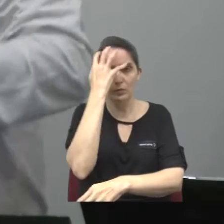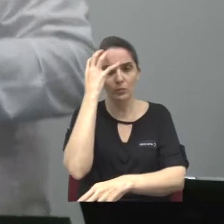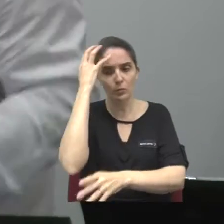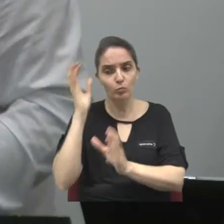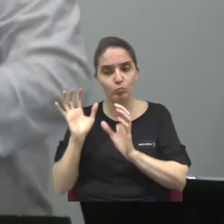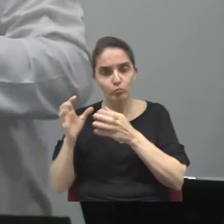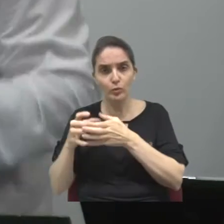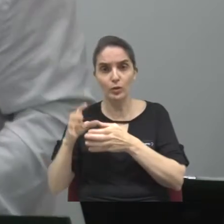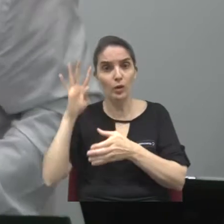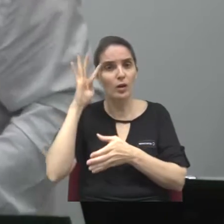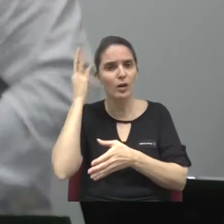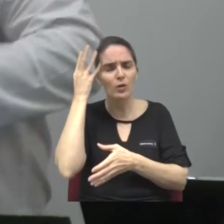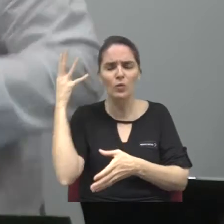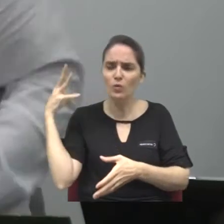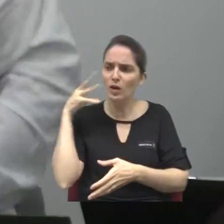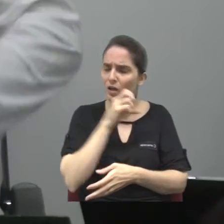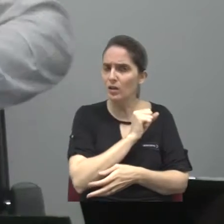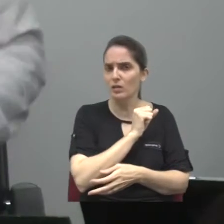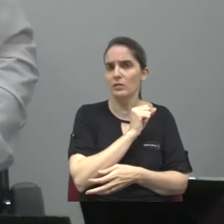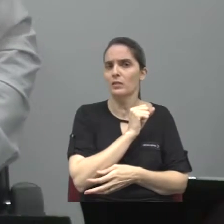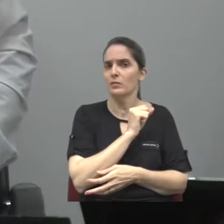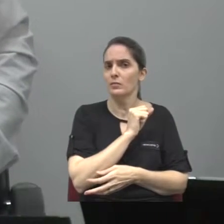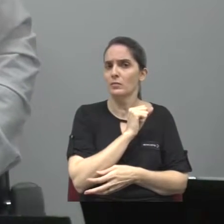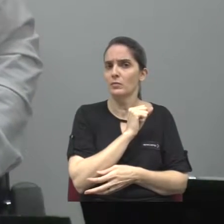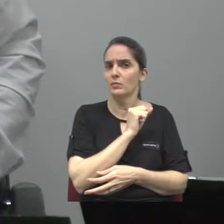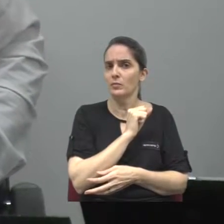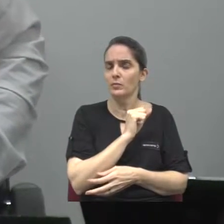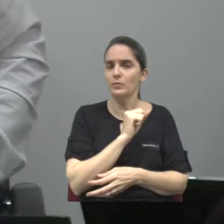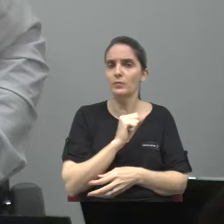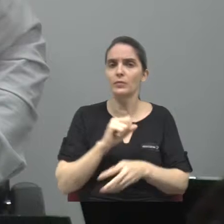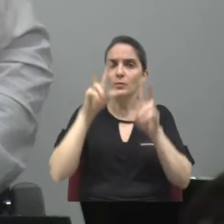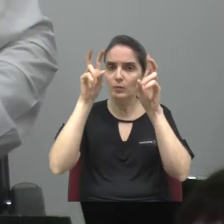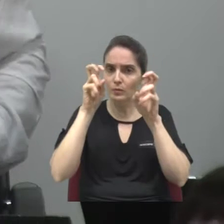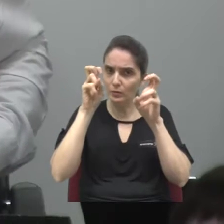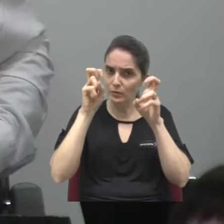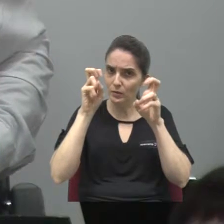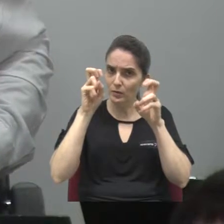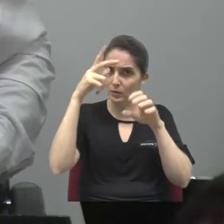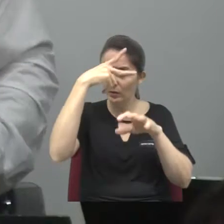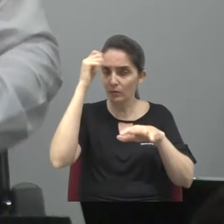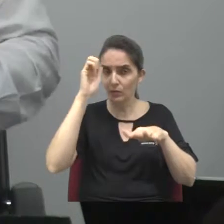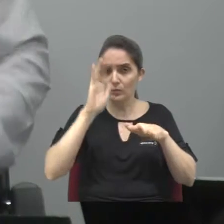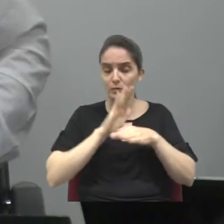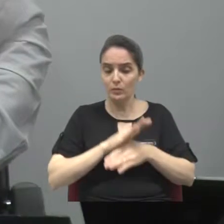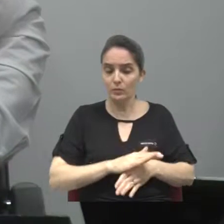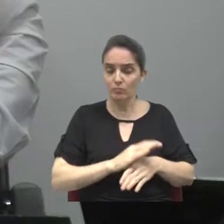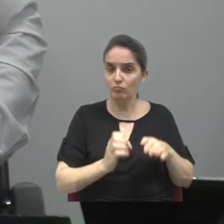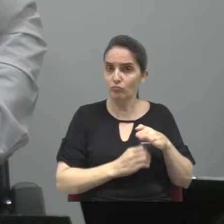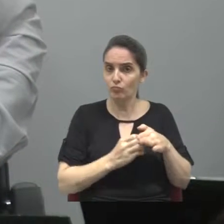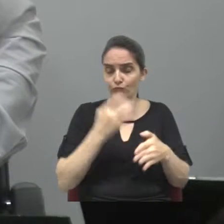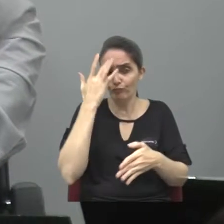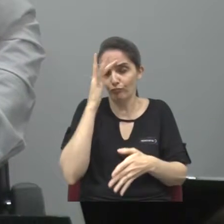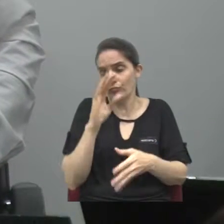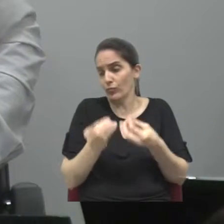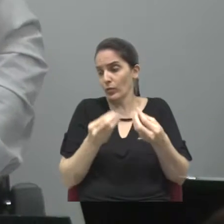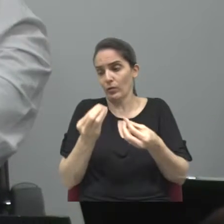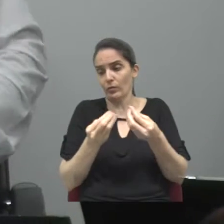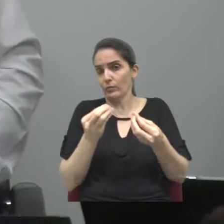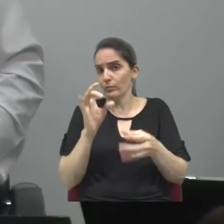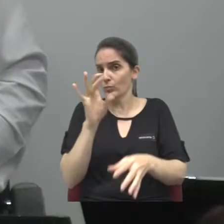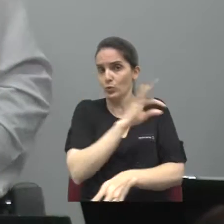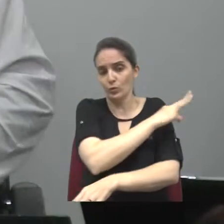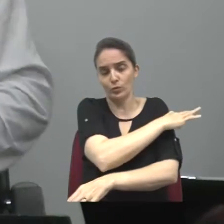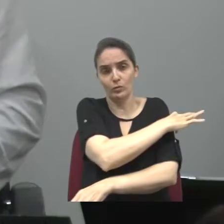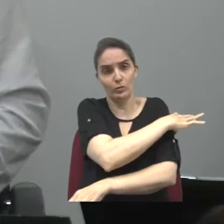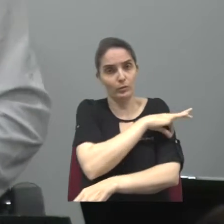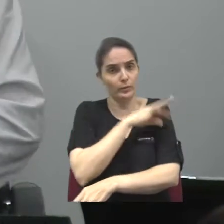mais rápido possível essa questão de intervenção. Não sei como. Cabe ao prefeito resolver. Fica